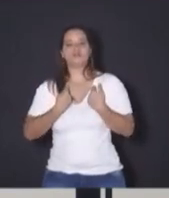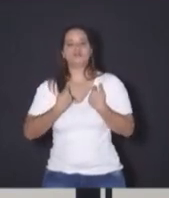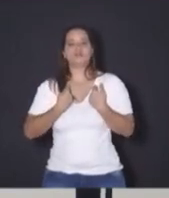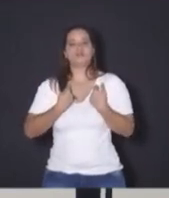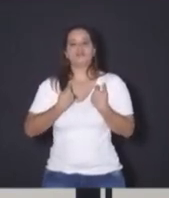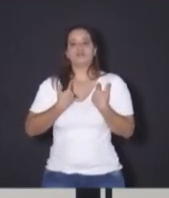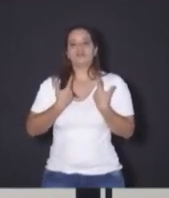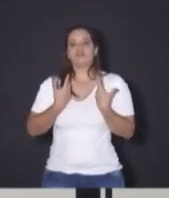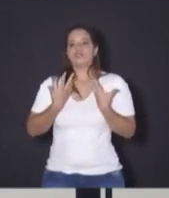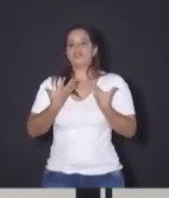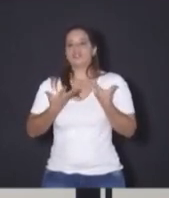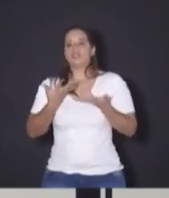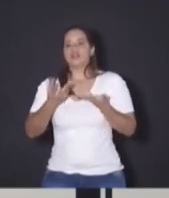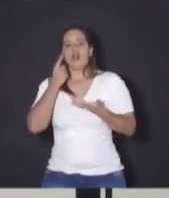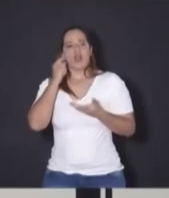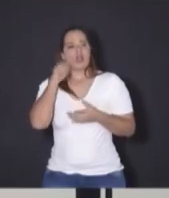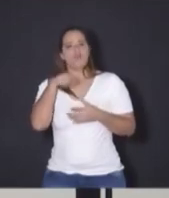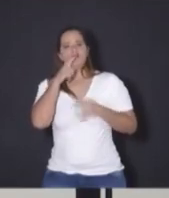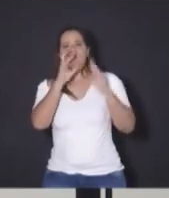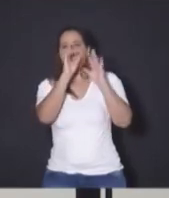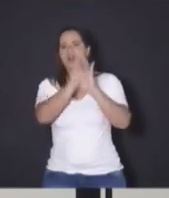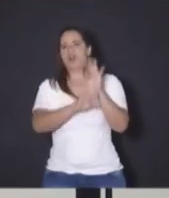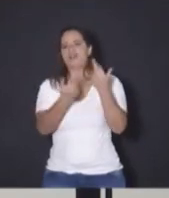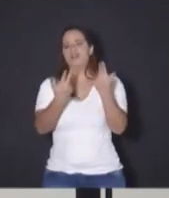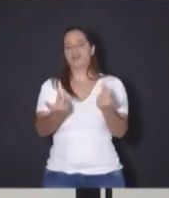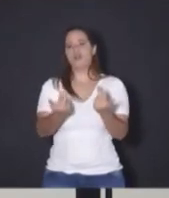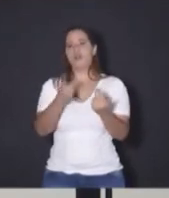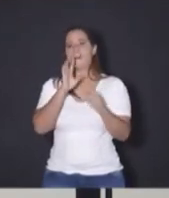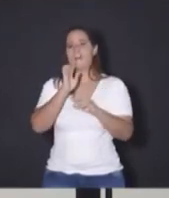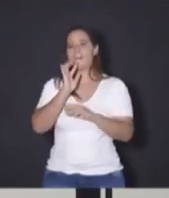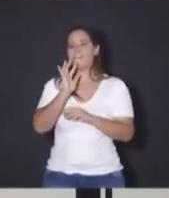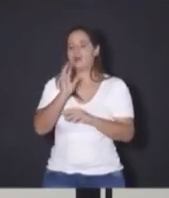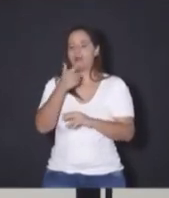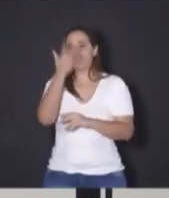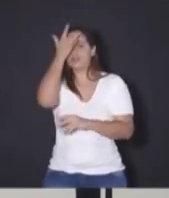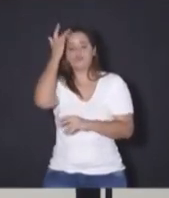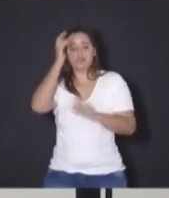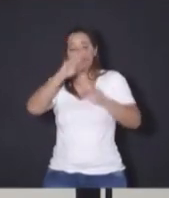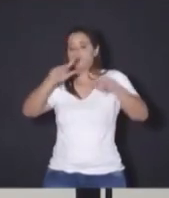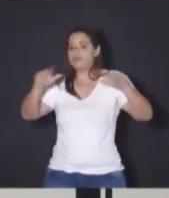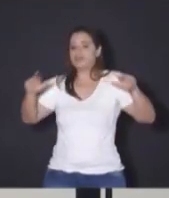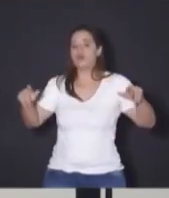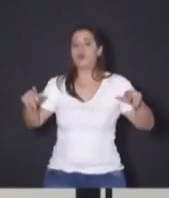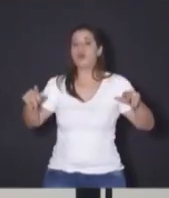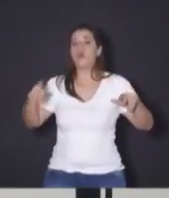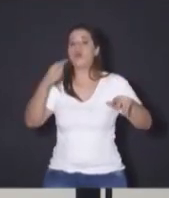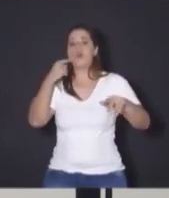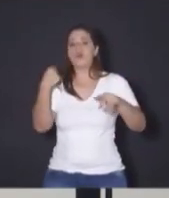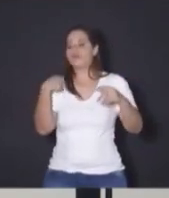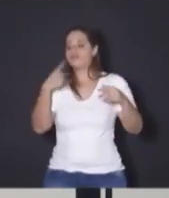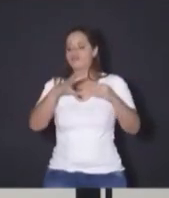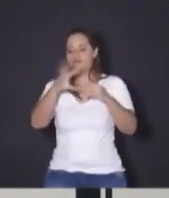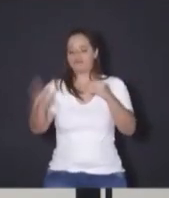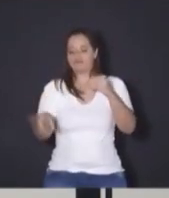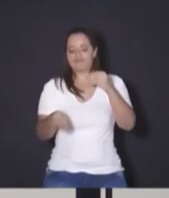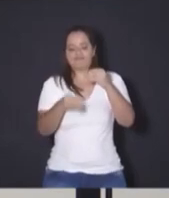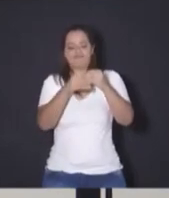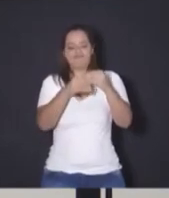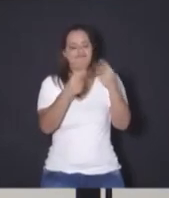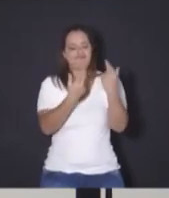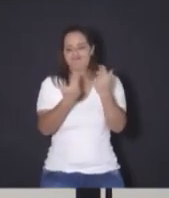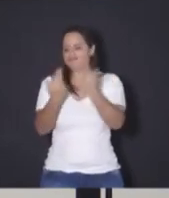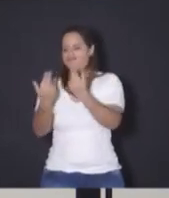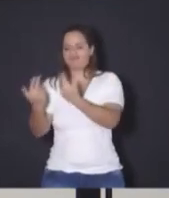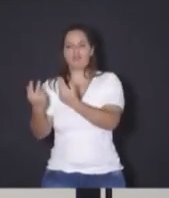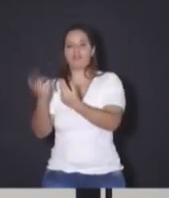né? Aí o direito é igual. Mas as pessoas são diversas, são plural. Porque a gente não se completa no igual. A